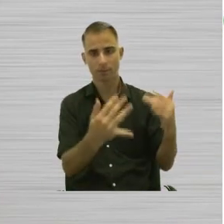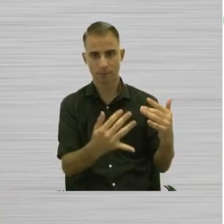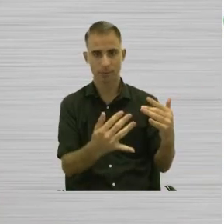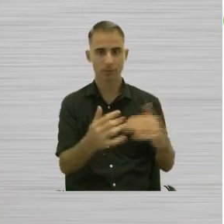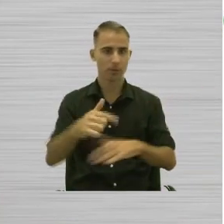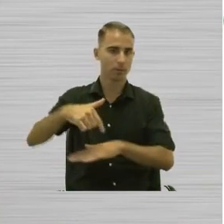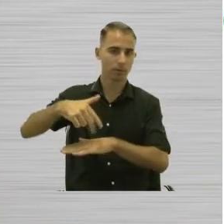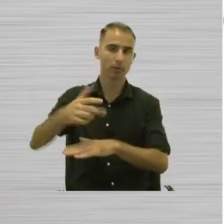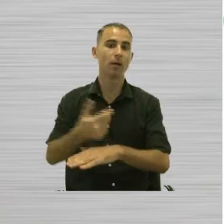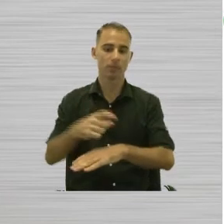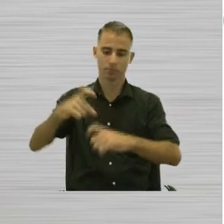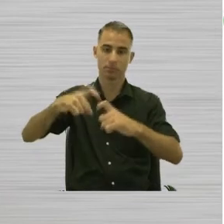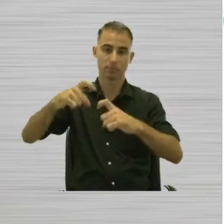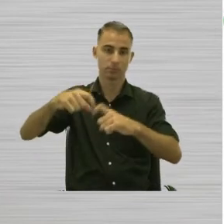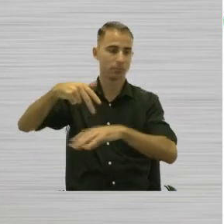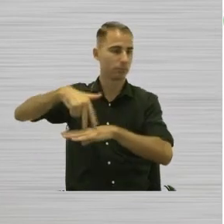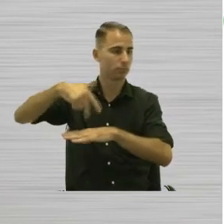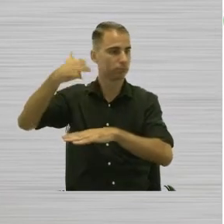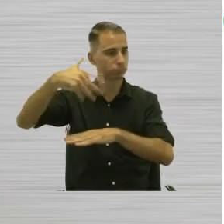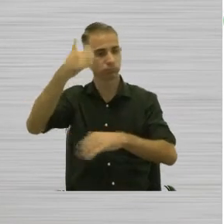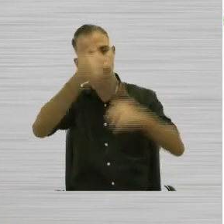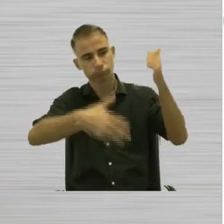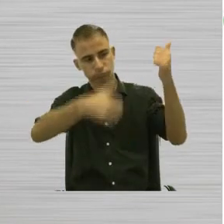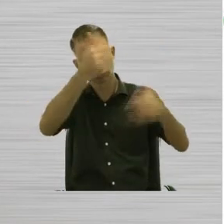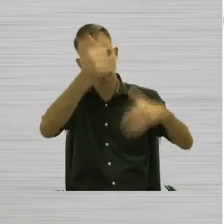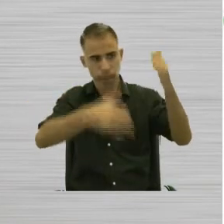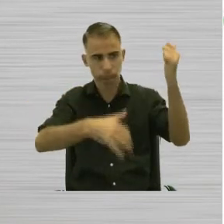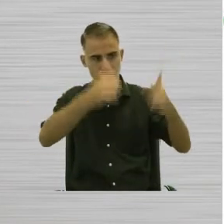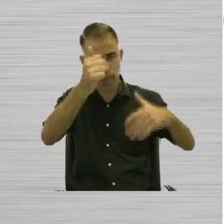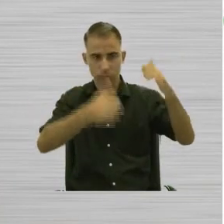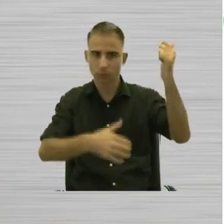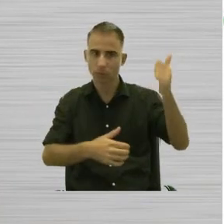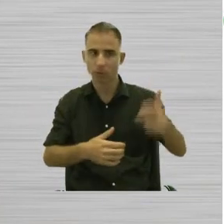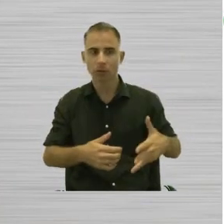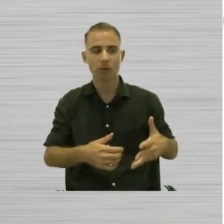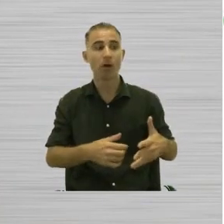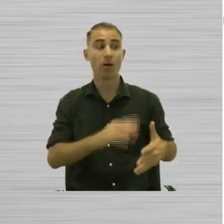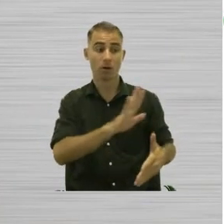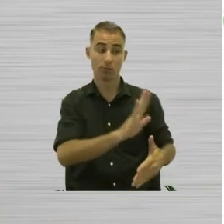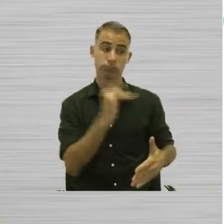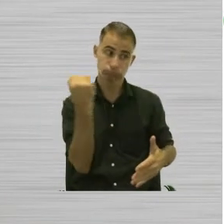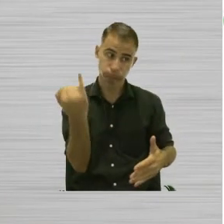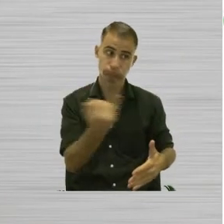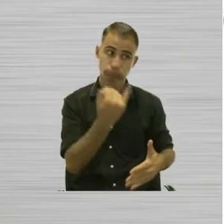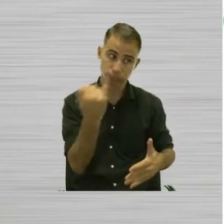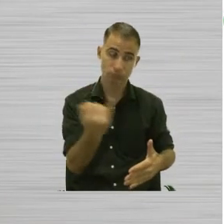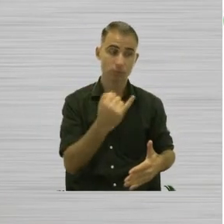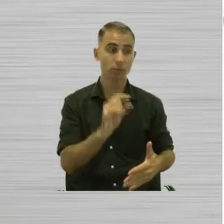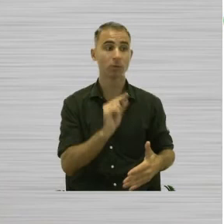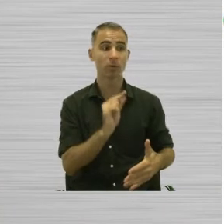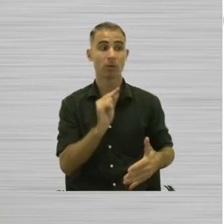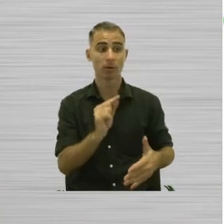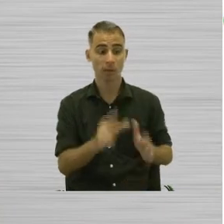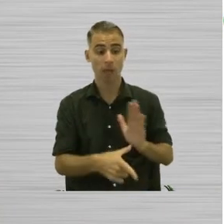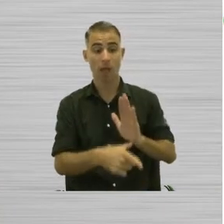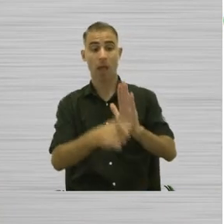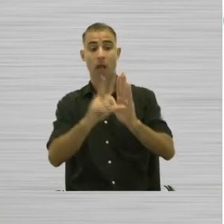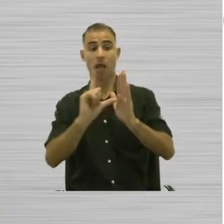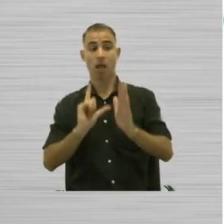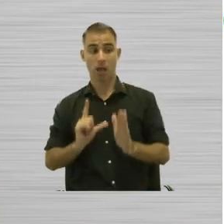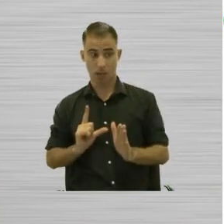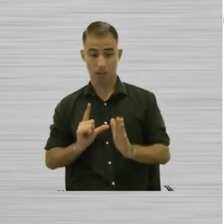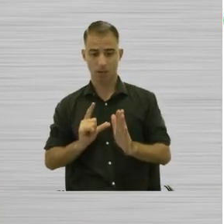prevenção. E, principalmente, que a gente está muito focado no diagnóstico, no tratamento, mas também a prevenção que envolve o estilo de vida